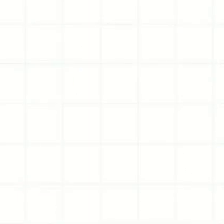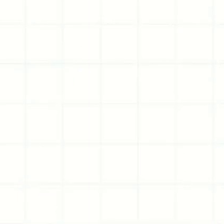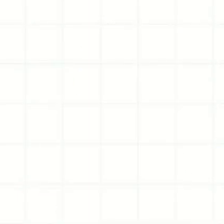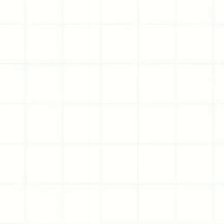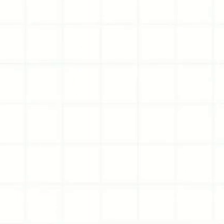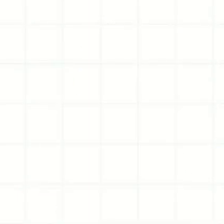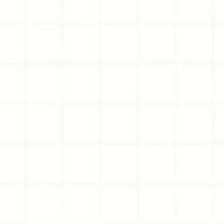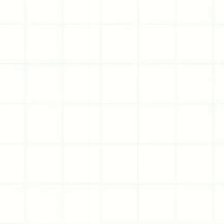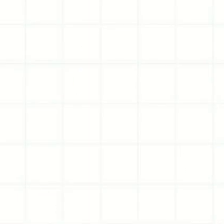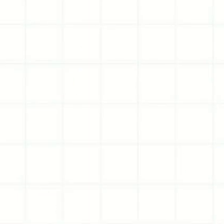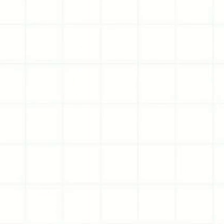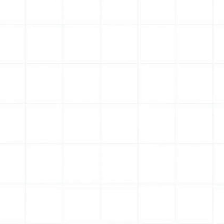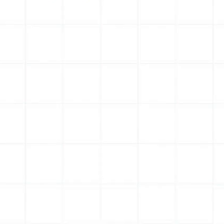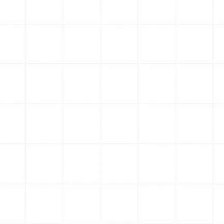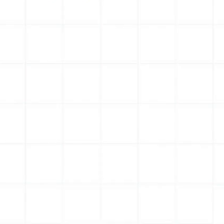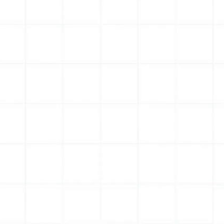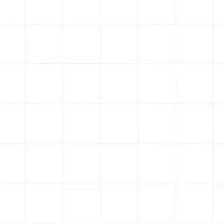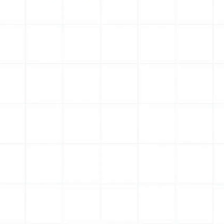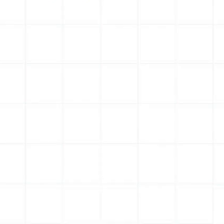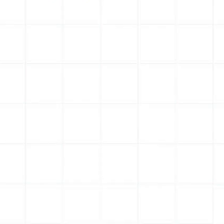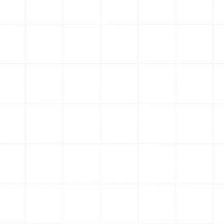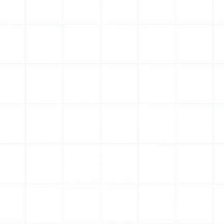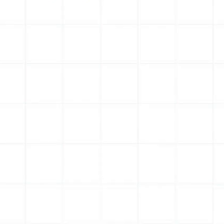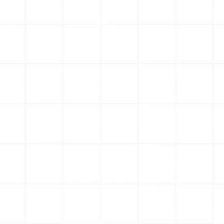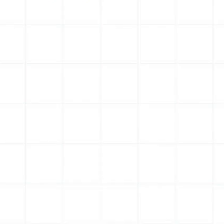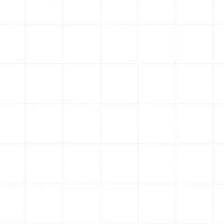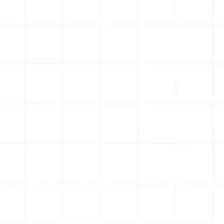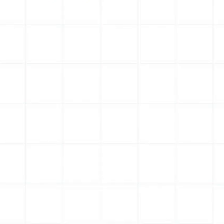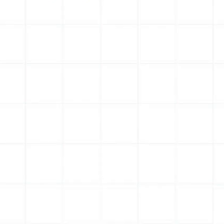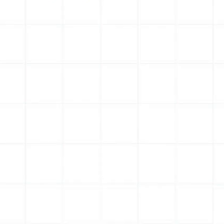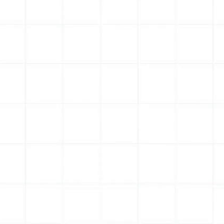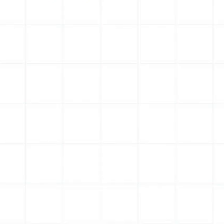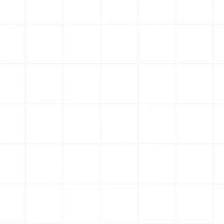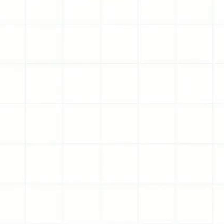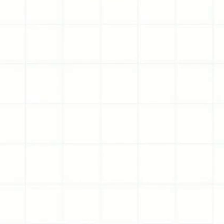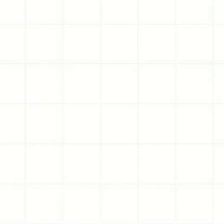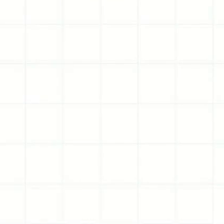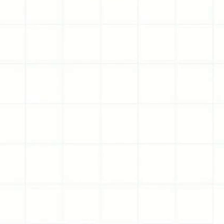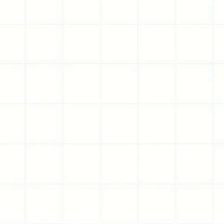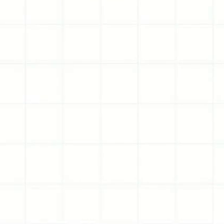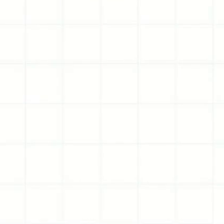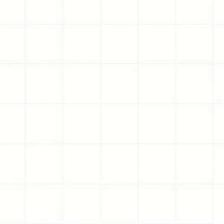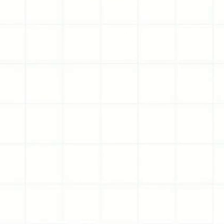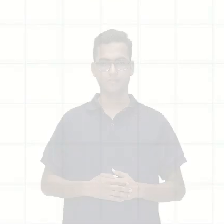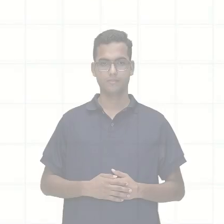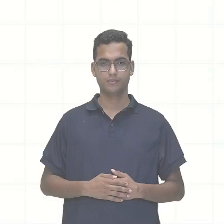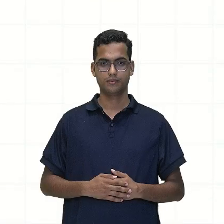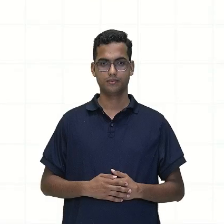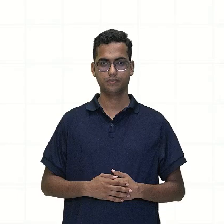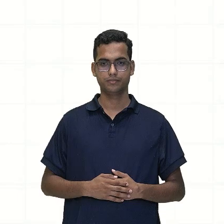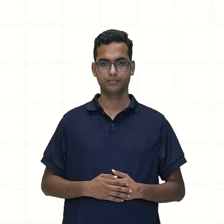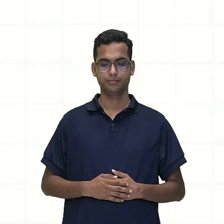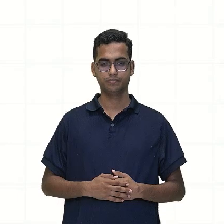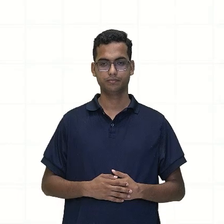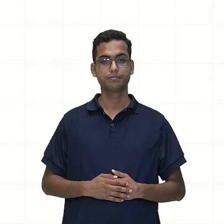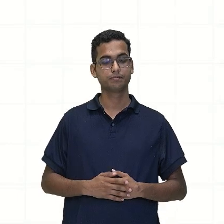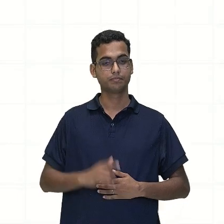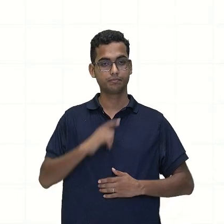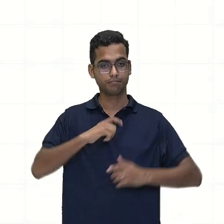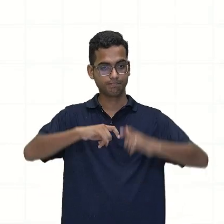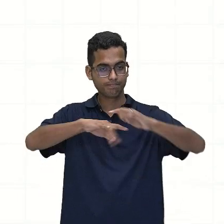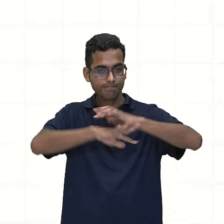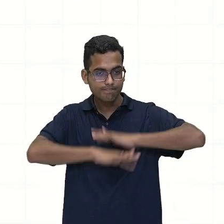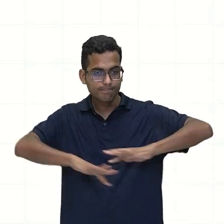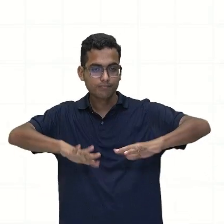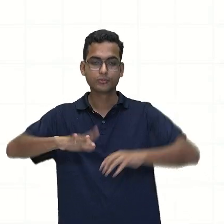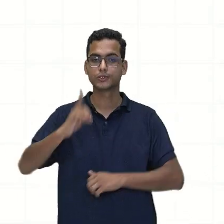como é que acontecem os rituais dentro do hinduísmo. Os hindus realizam rituais diários, como acender velas e